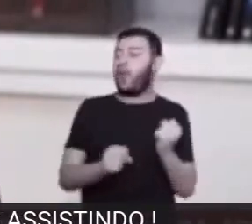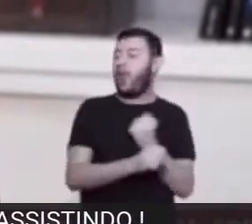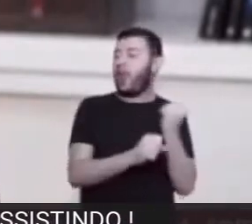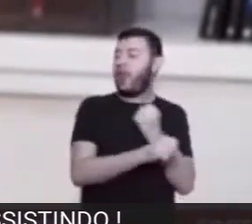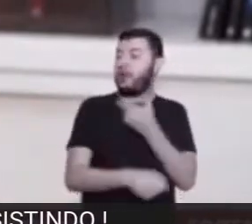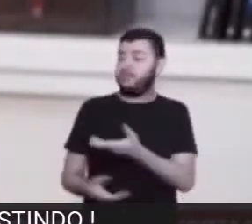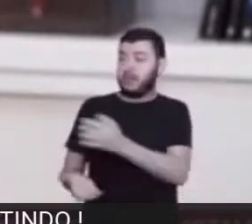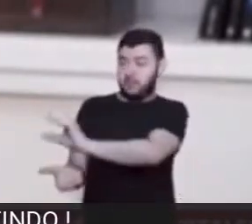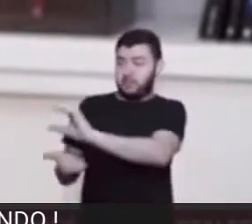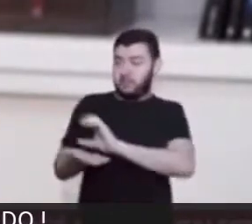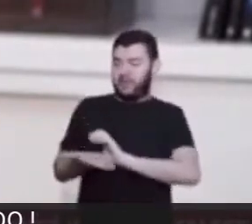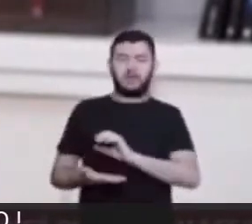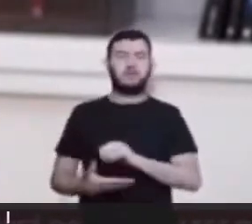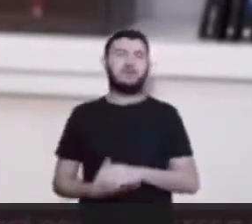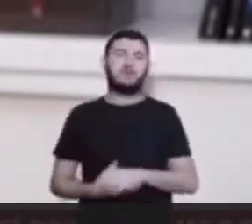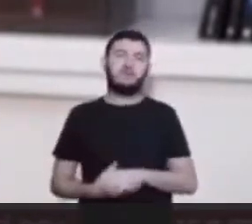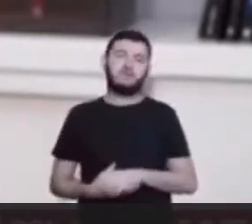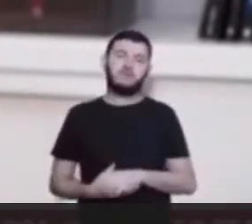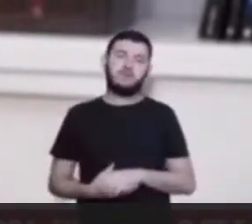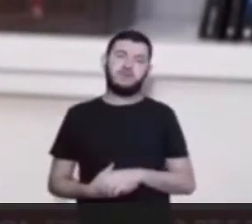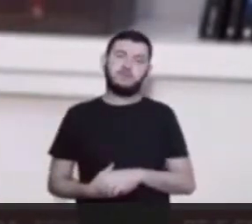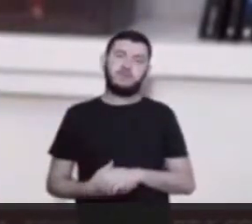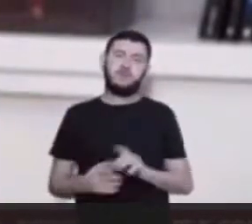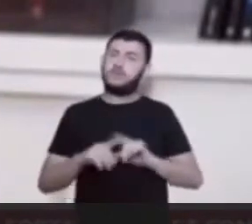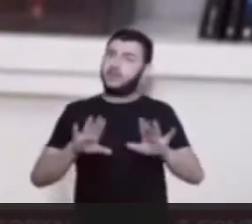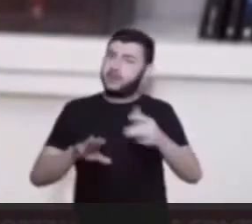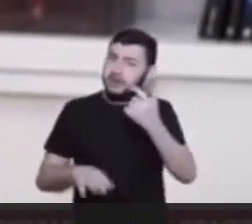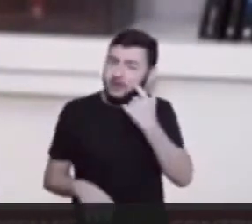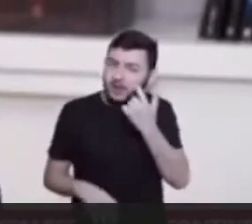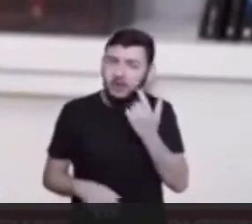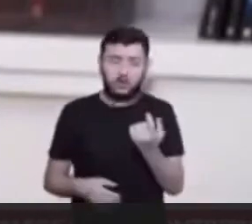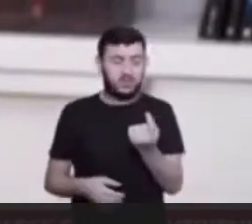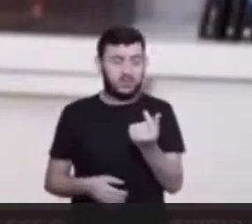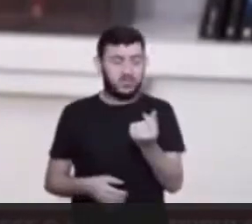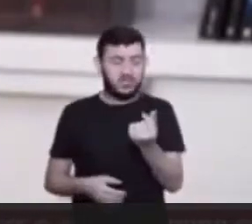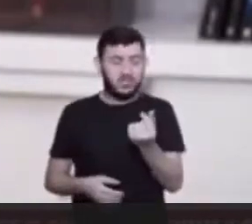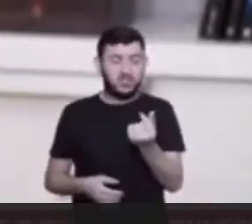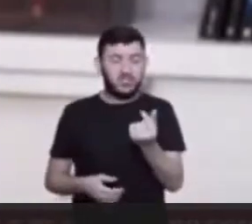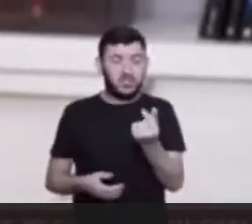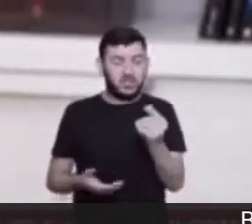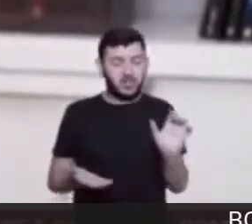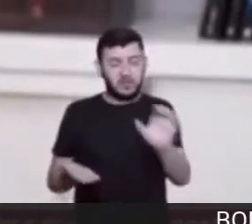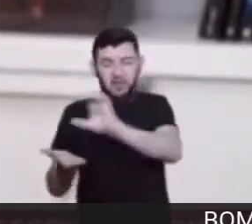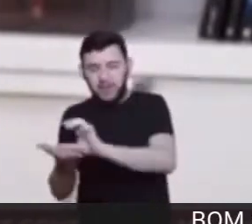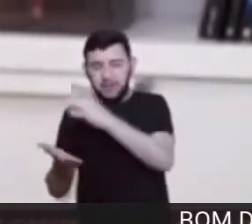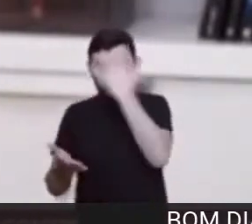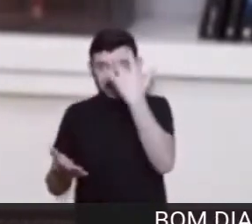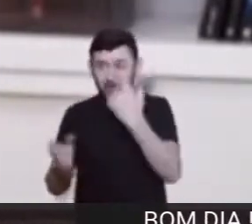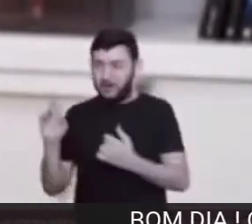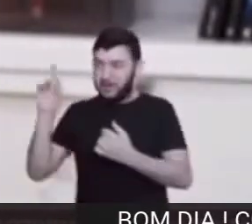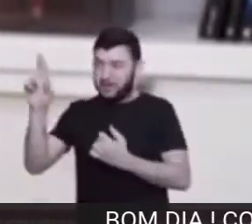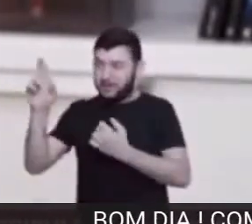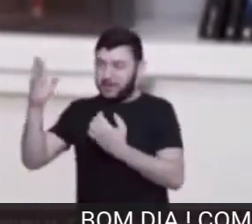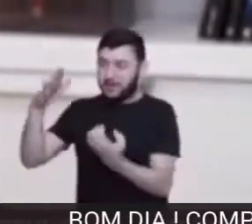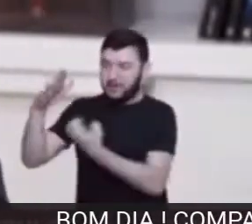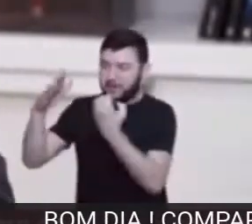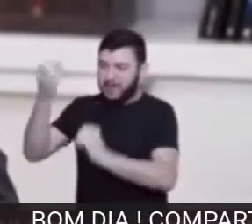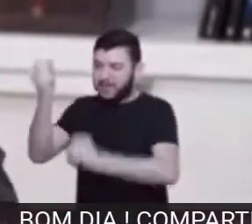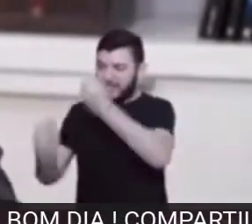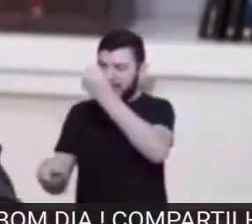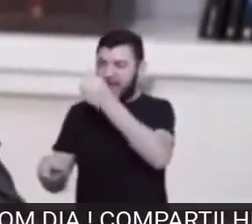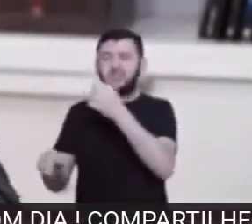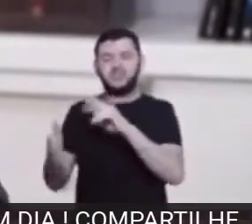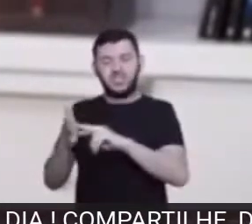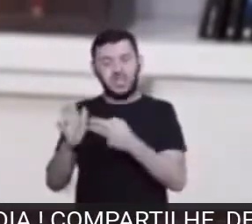que é investido, que é doado para os empresários, emprestado, é investimento. E todo o dinheiro para o pobre é gasto.